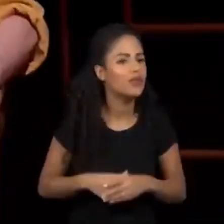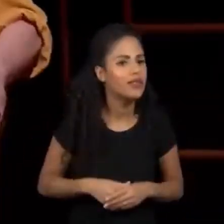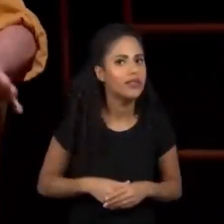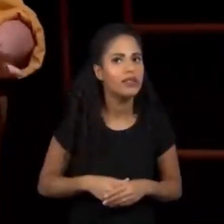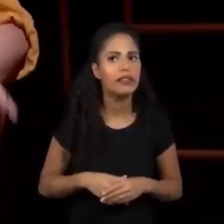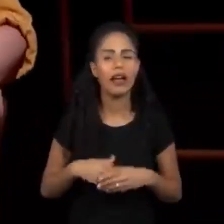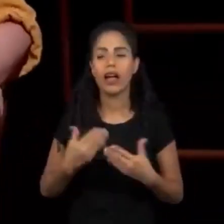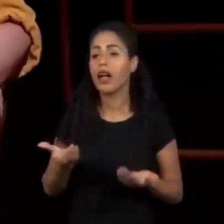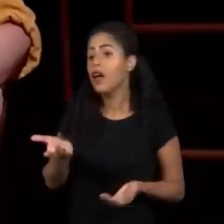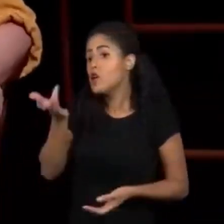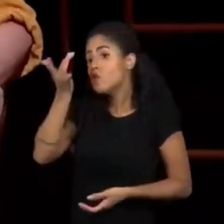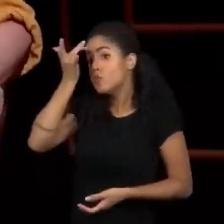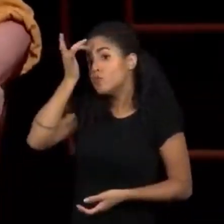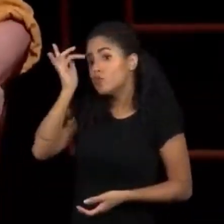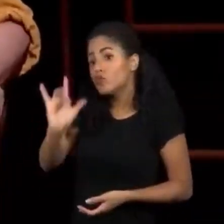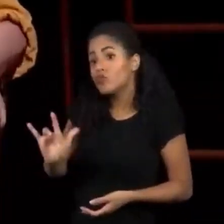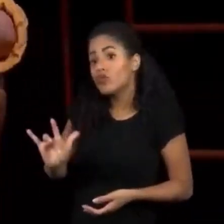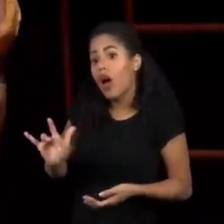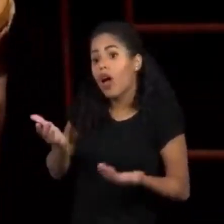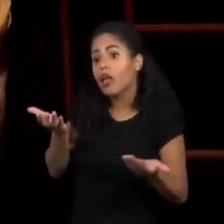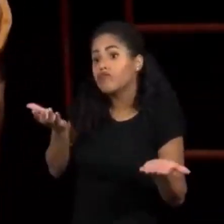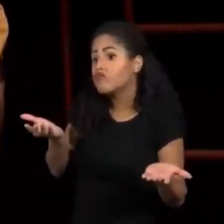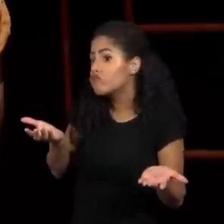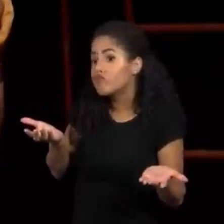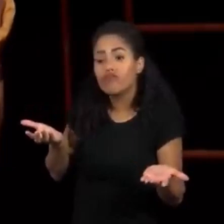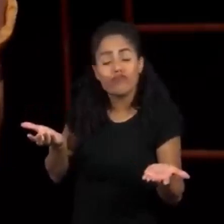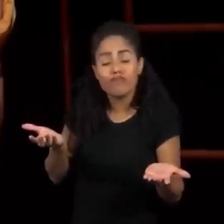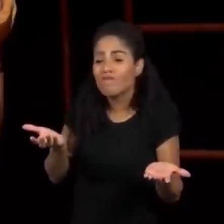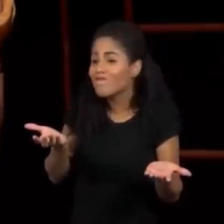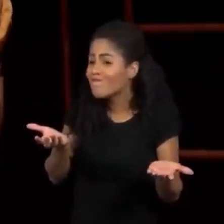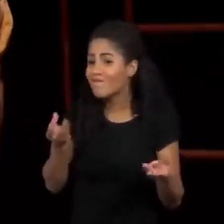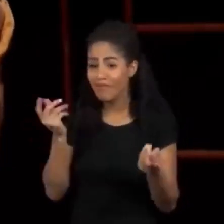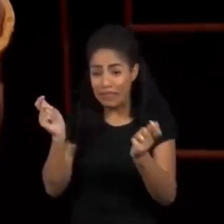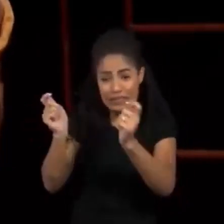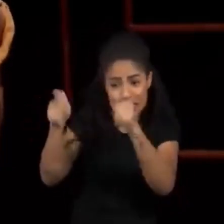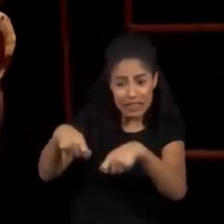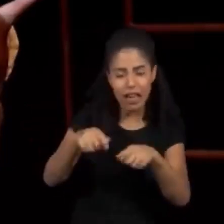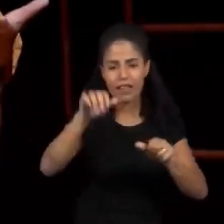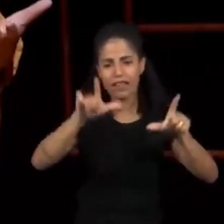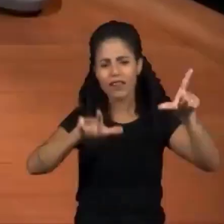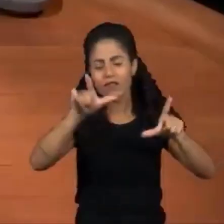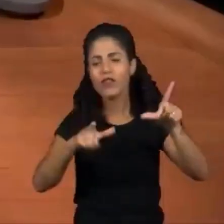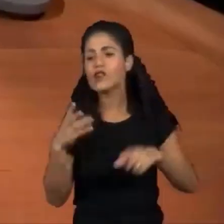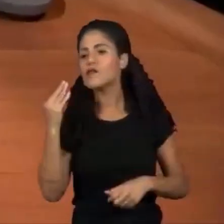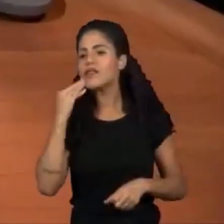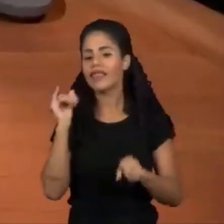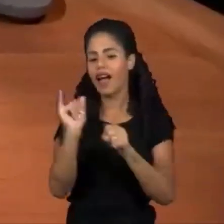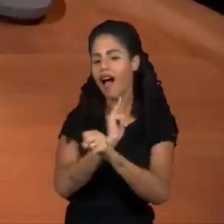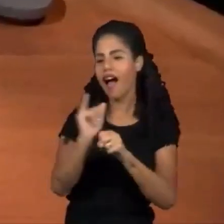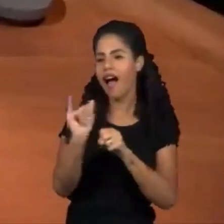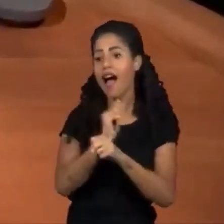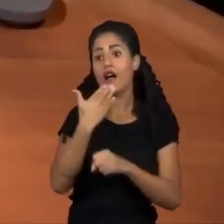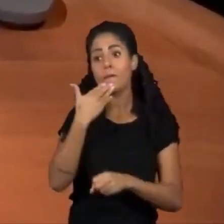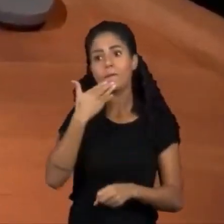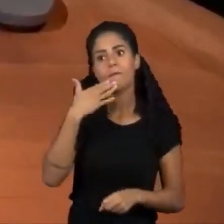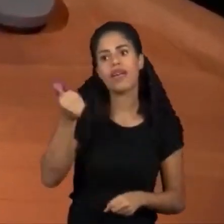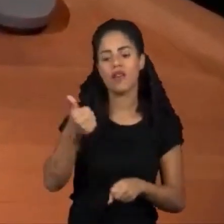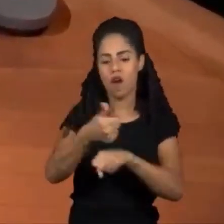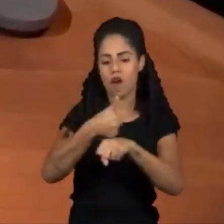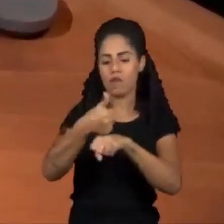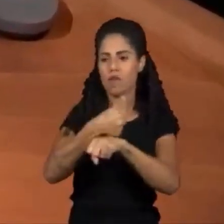nem eu sei dizer né acho que eu comecei ver na televisão a possibilidade de desenvolver uma carreira